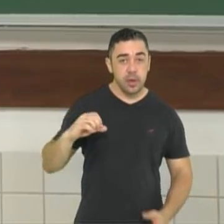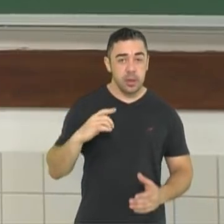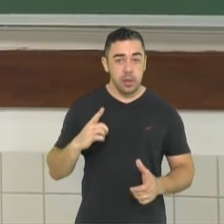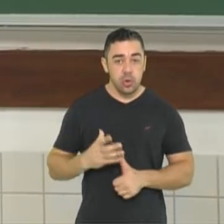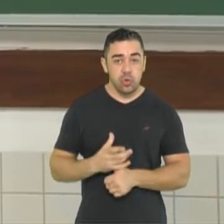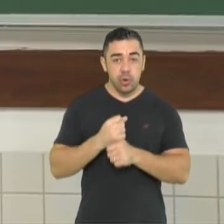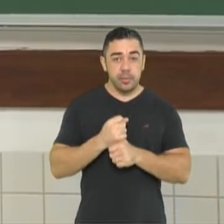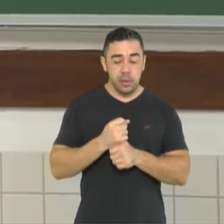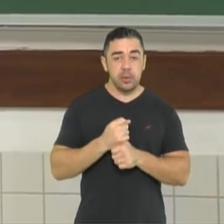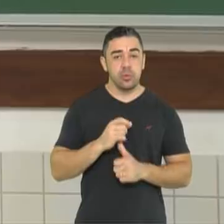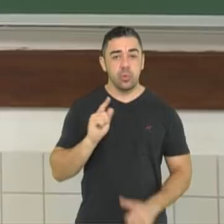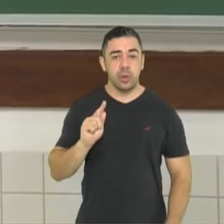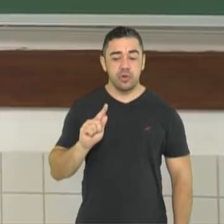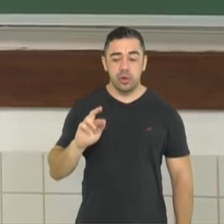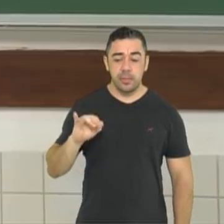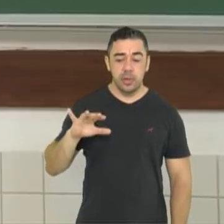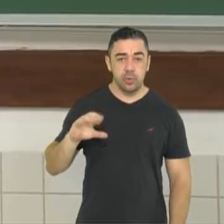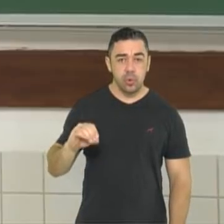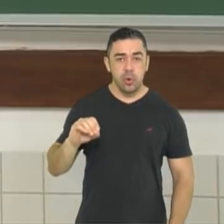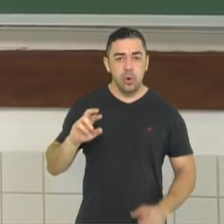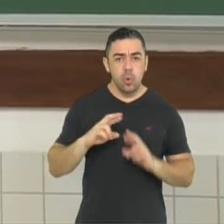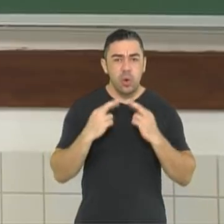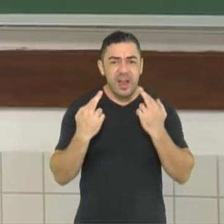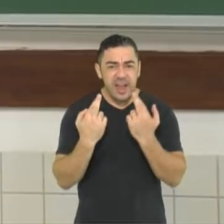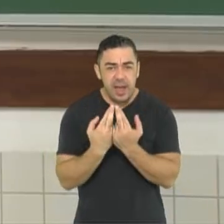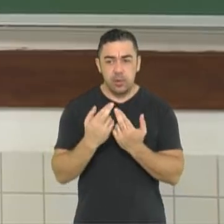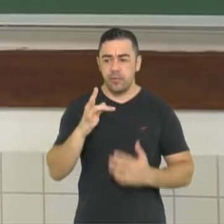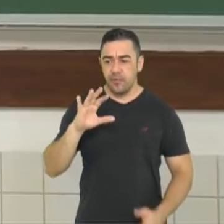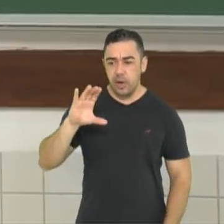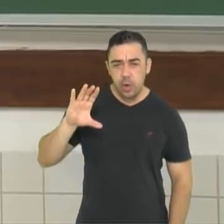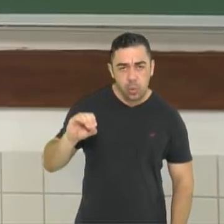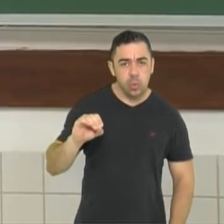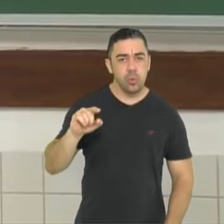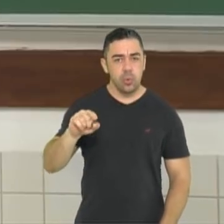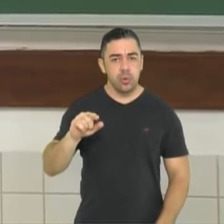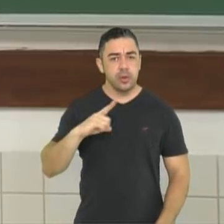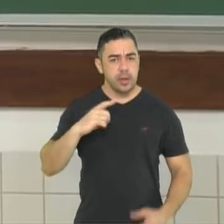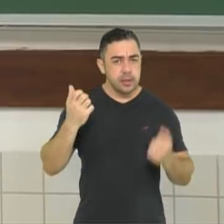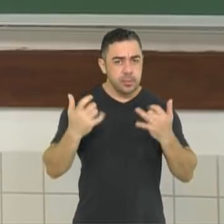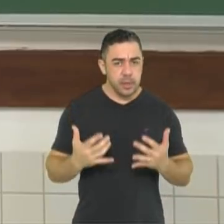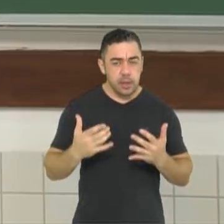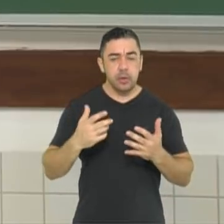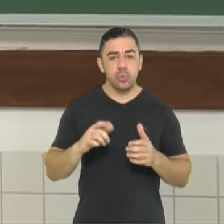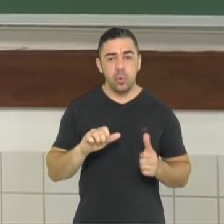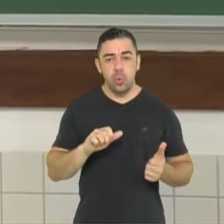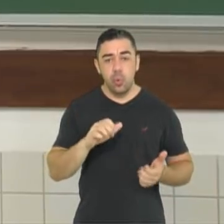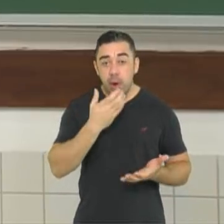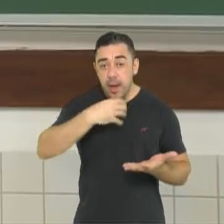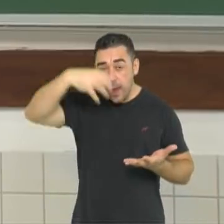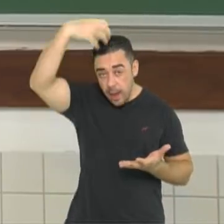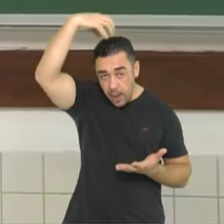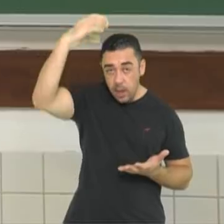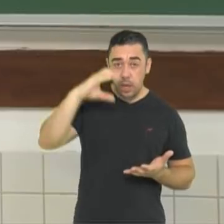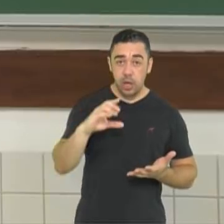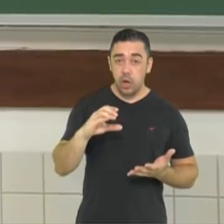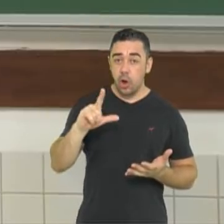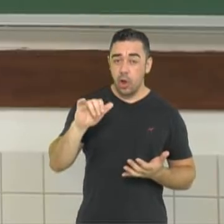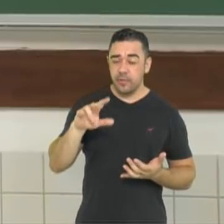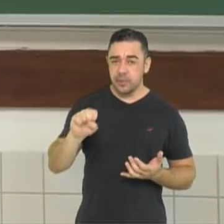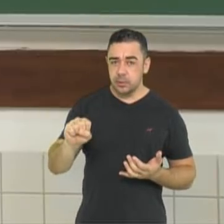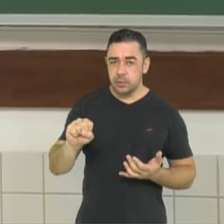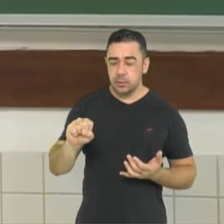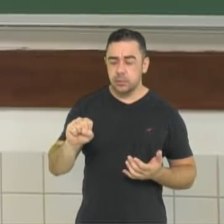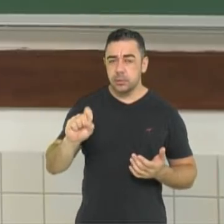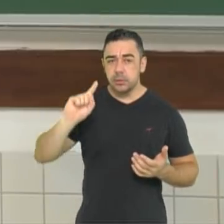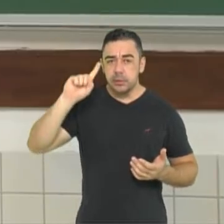os reinos francos, o reino franco, os reinos germânicos. Comentamos sobre Clovis e agora, pós-Clovis, como que fica